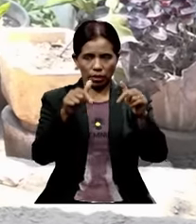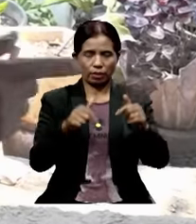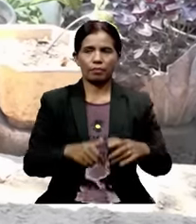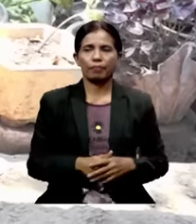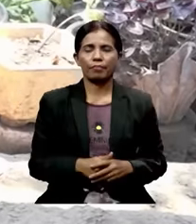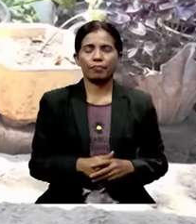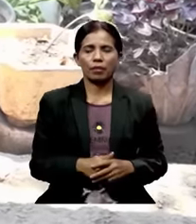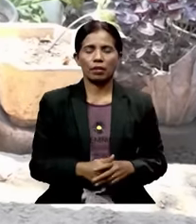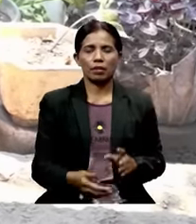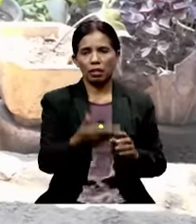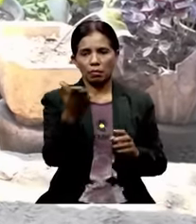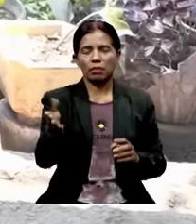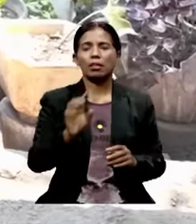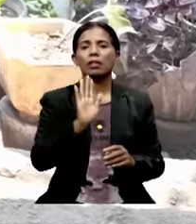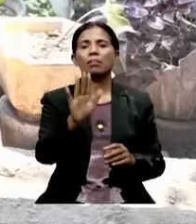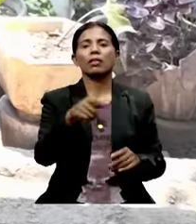Dem ba imi ne juiz ne.